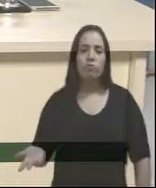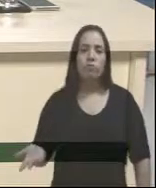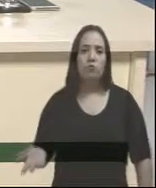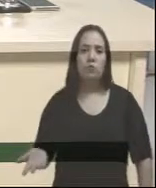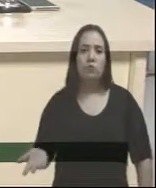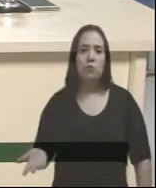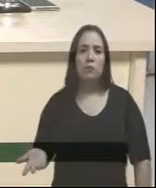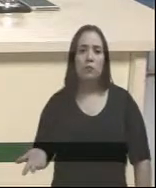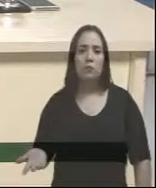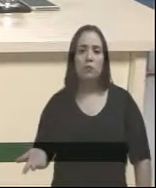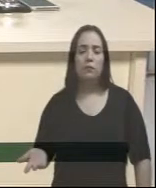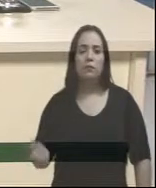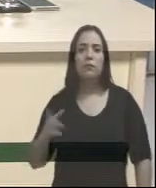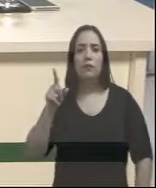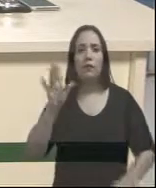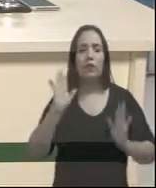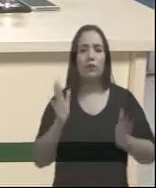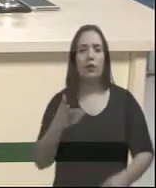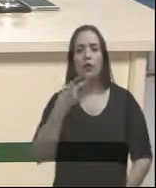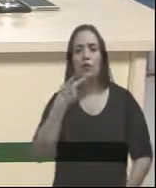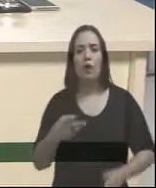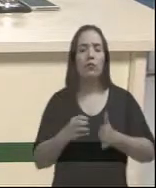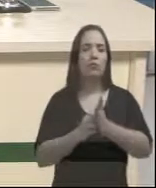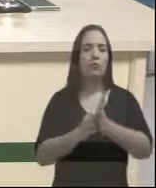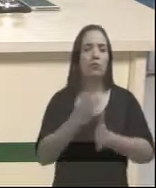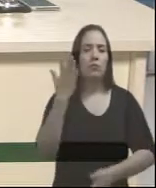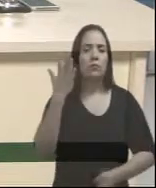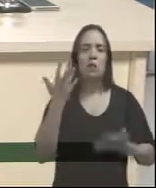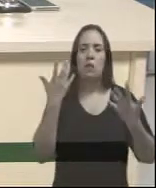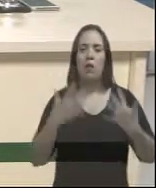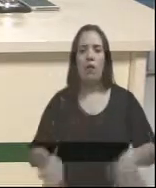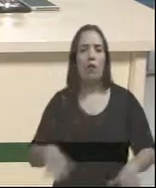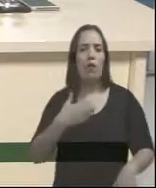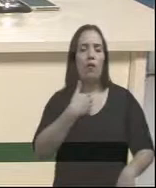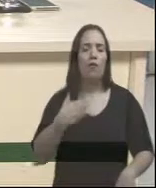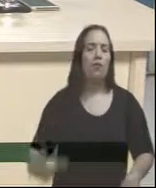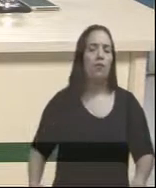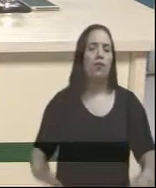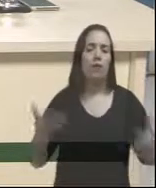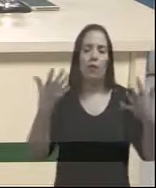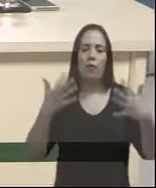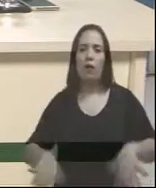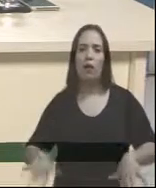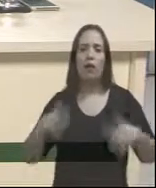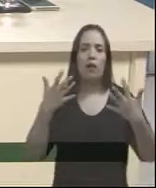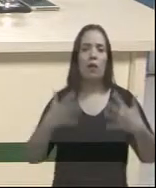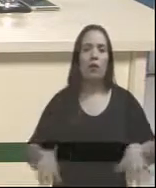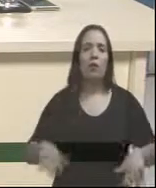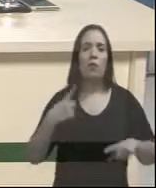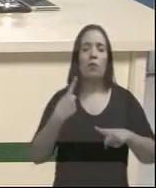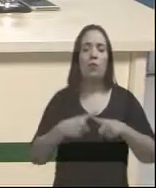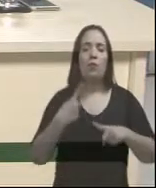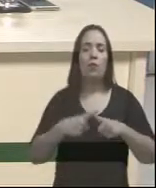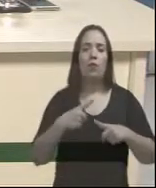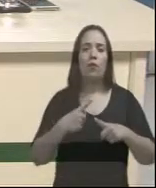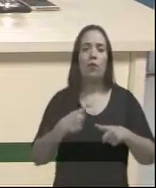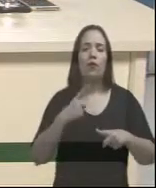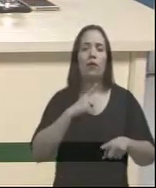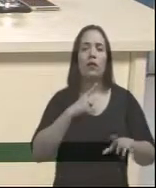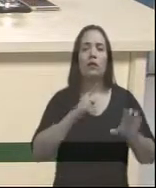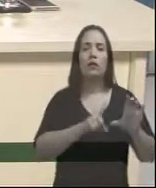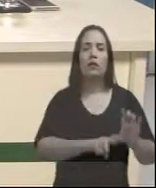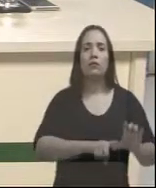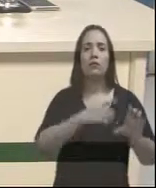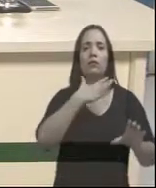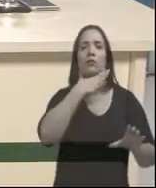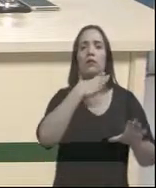federal. Ele disse várias vezes que não disputaria o governo do estado porque ainda tinha dívida da campanha